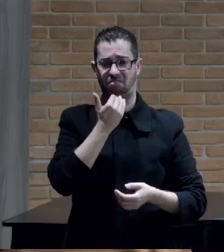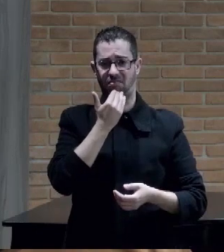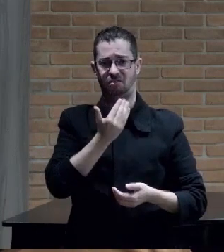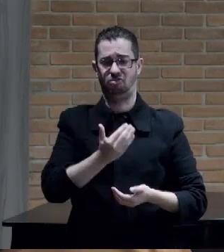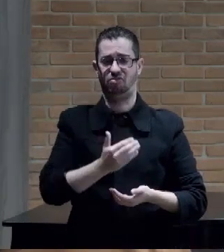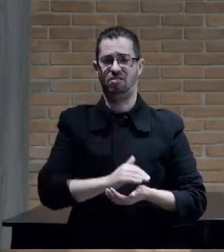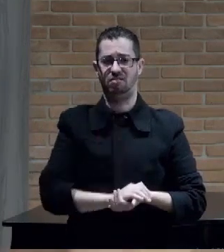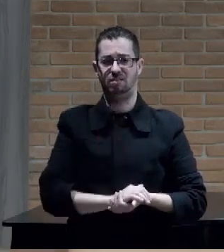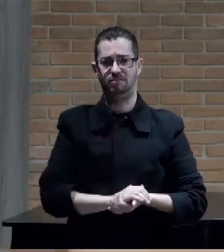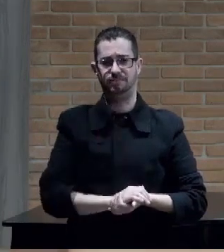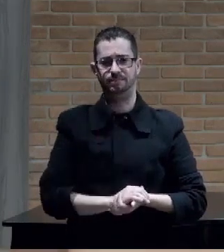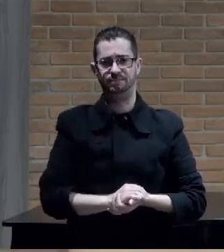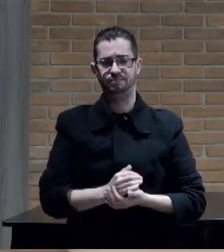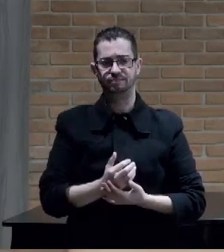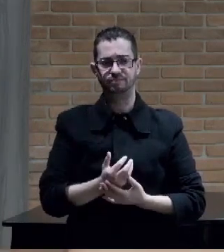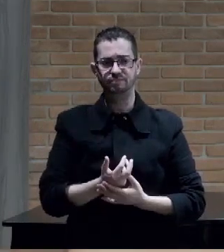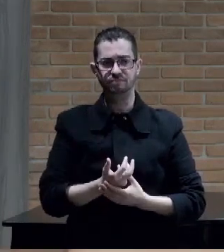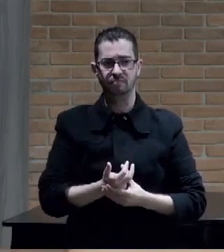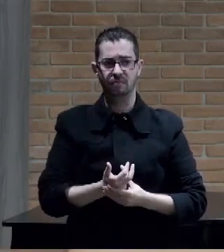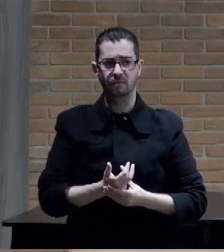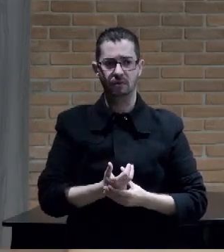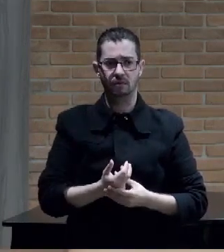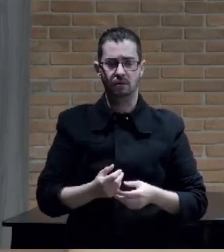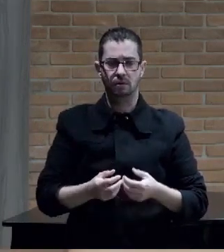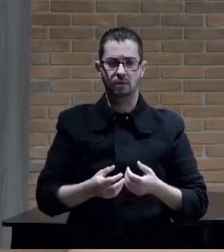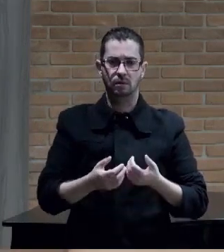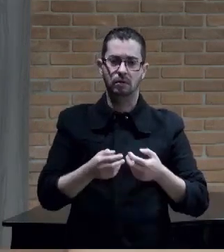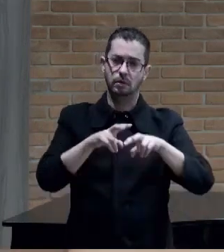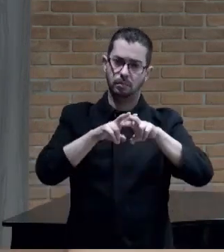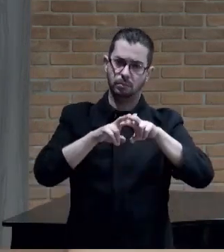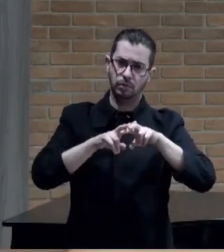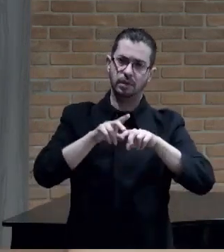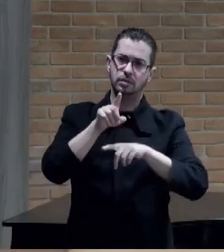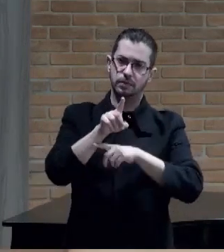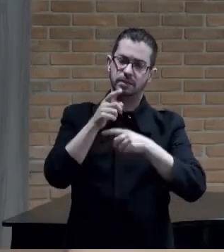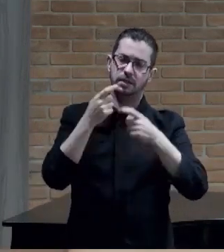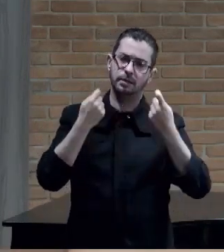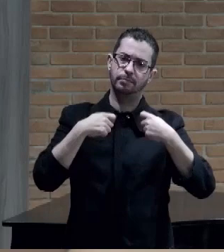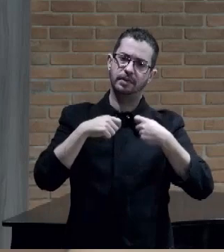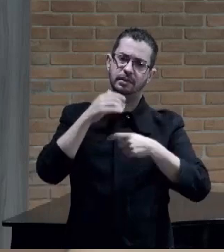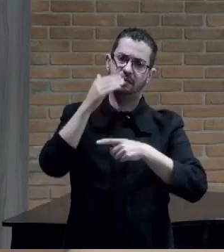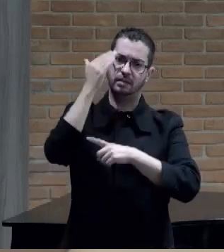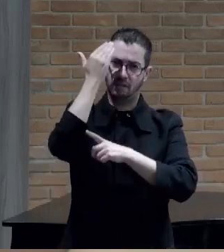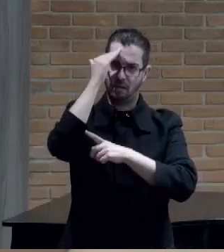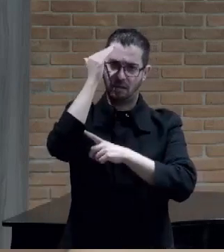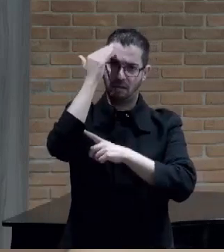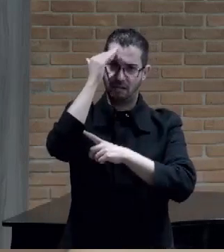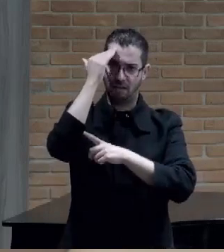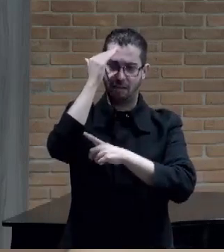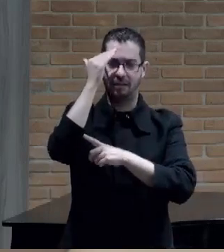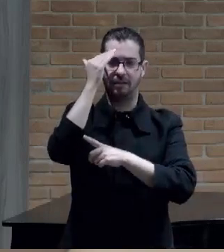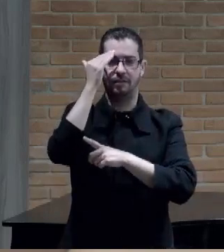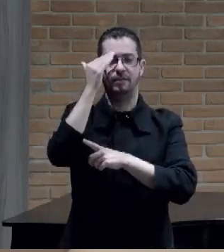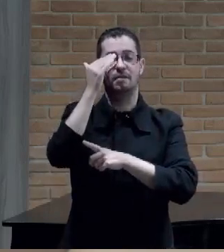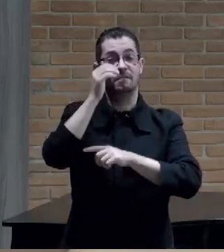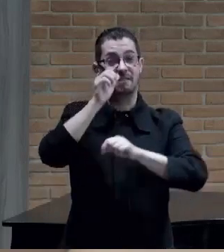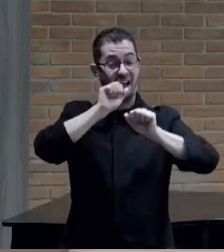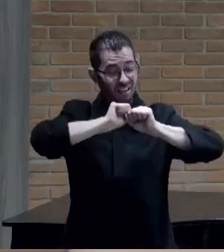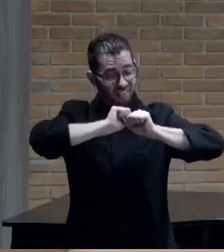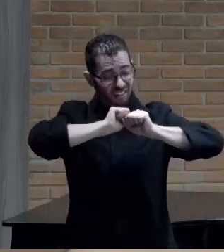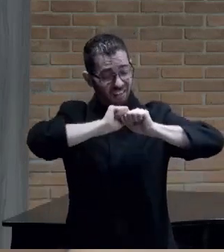Essa que é a verdade. Por isso que você tem que entender isso, a tal ponto de